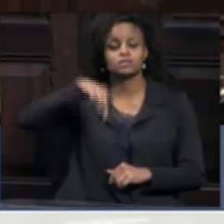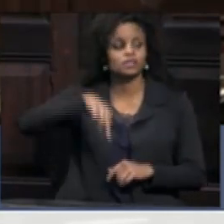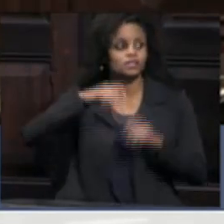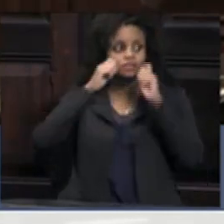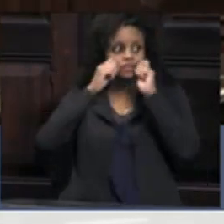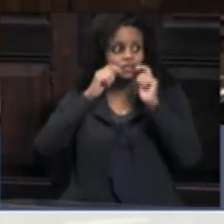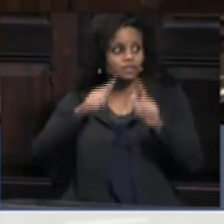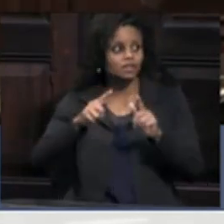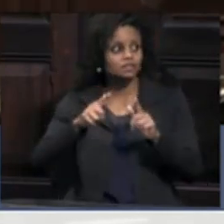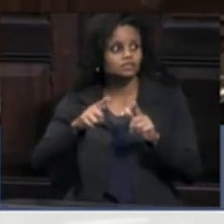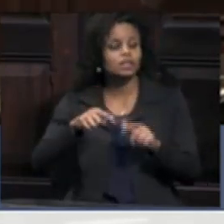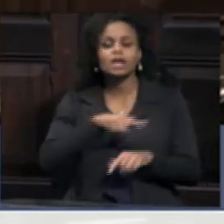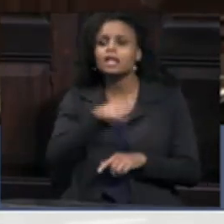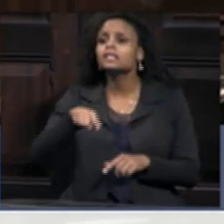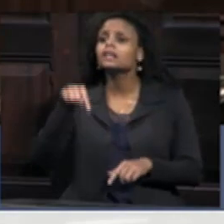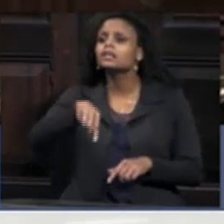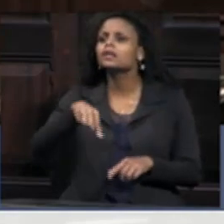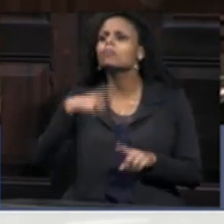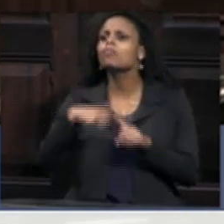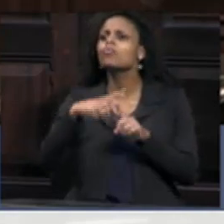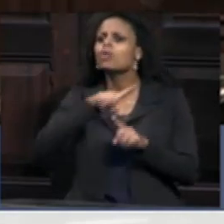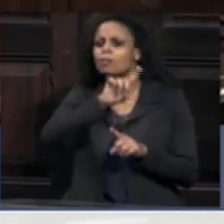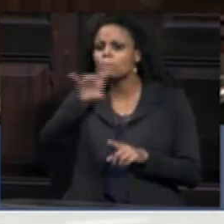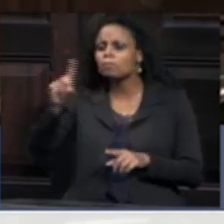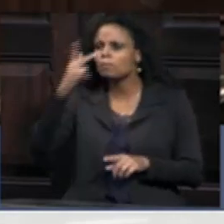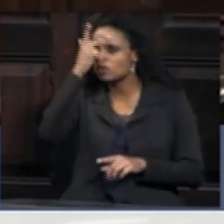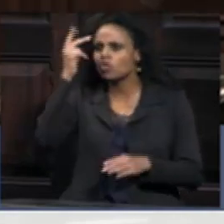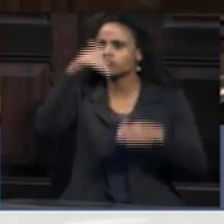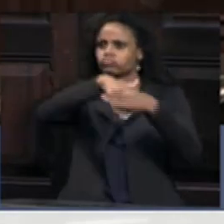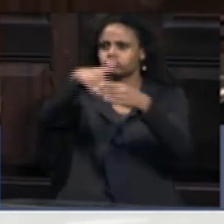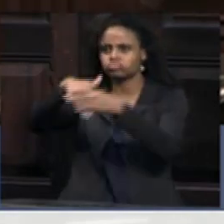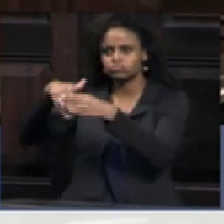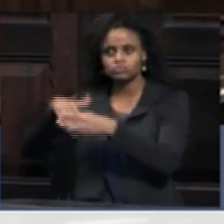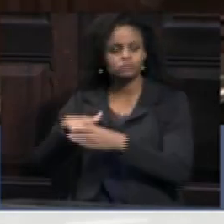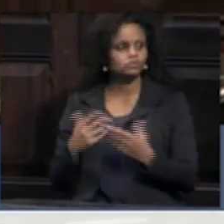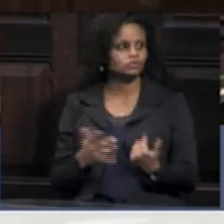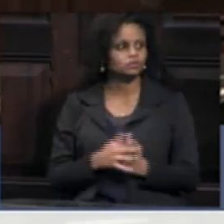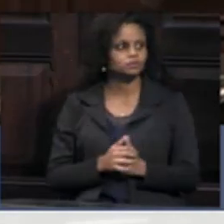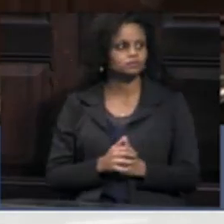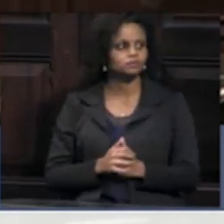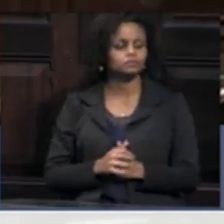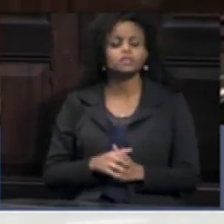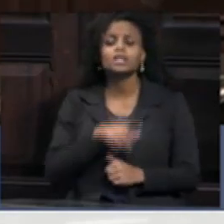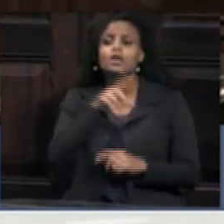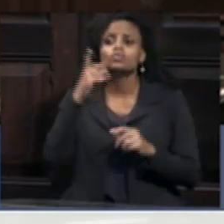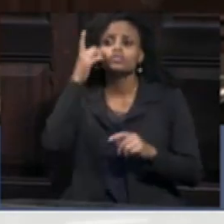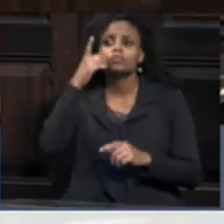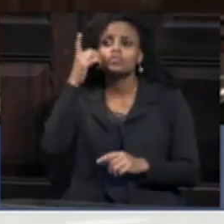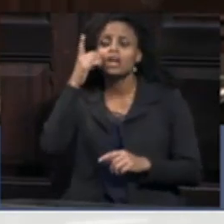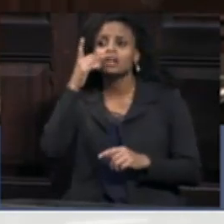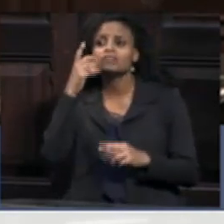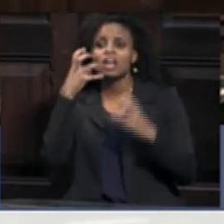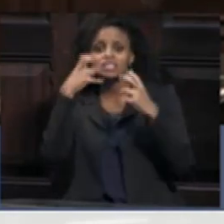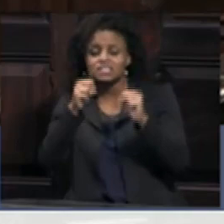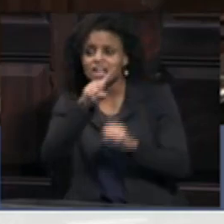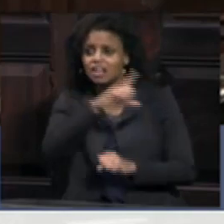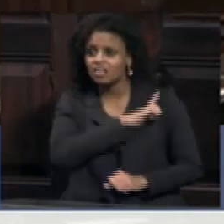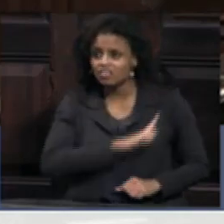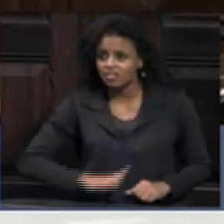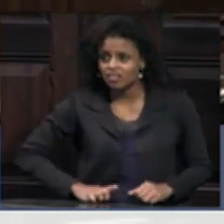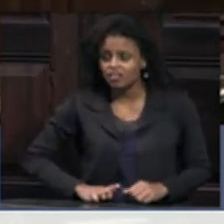entraram com o voto do povo. E eles não têm que se dobrar a nenhum governo,